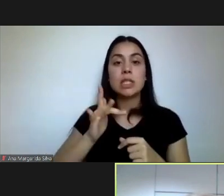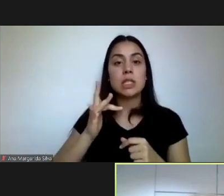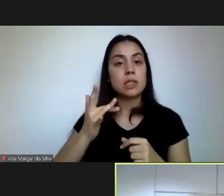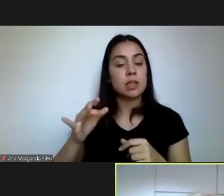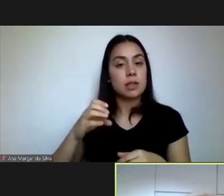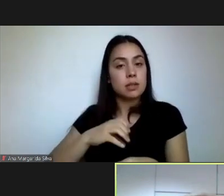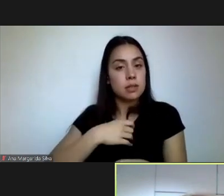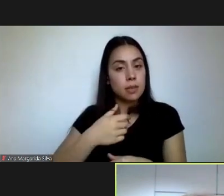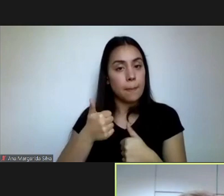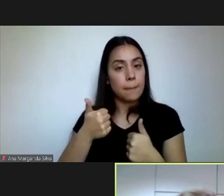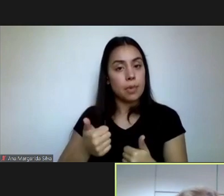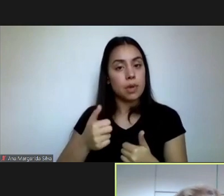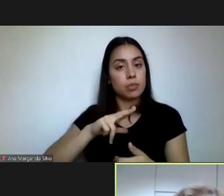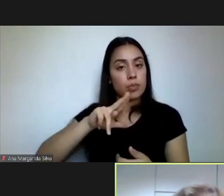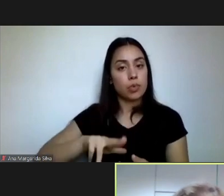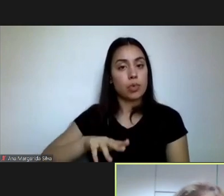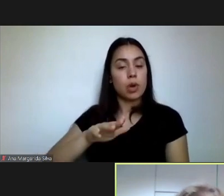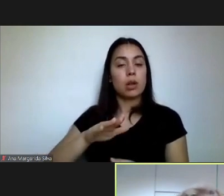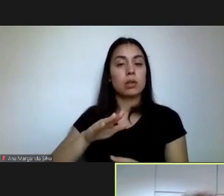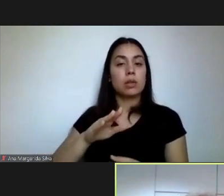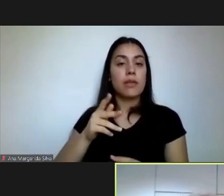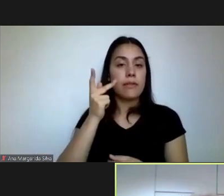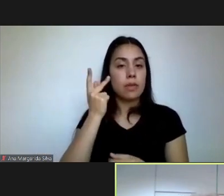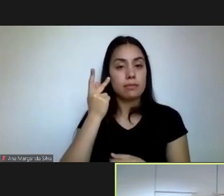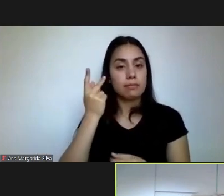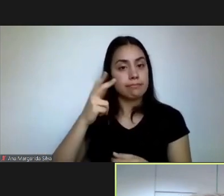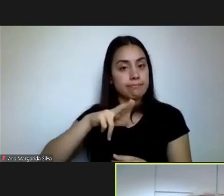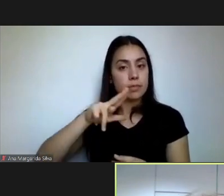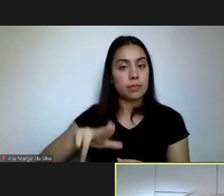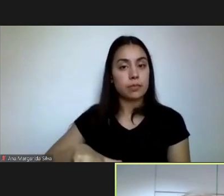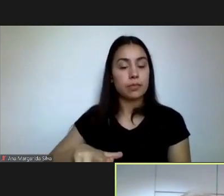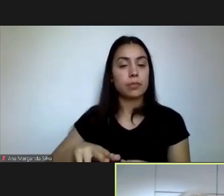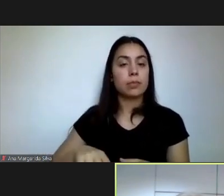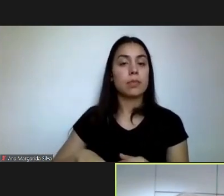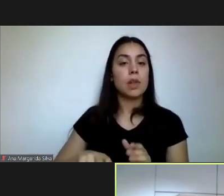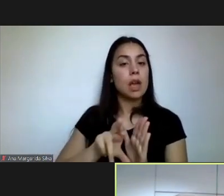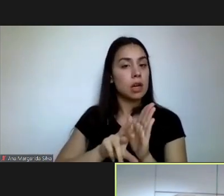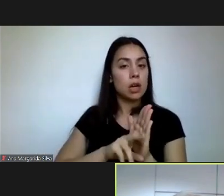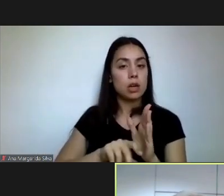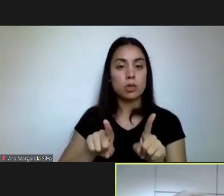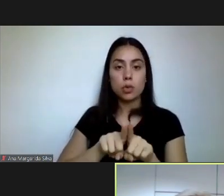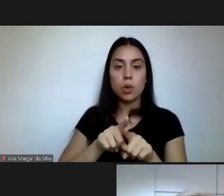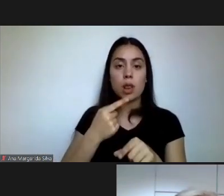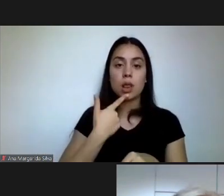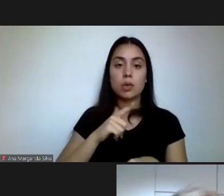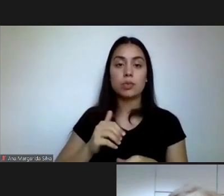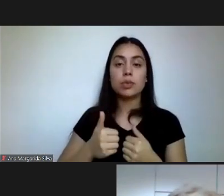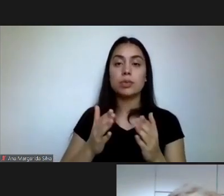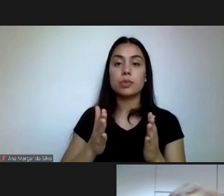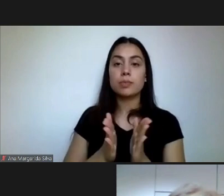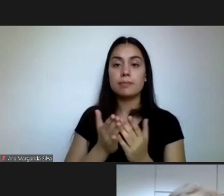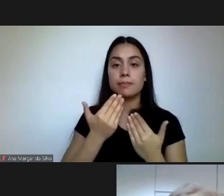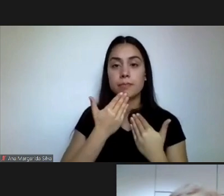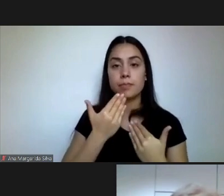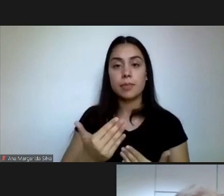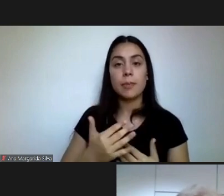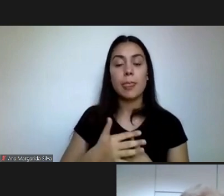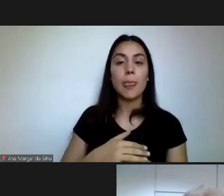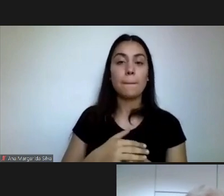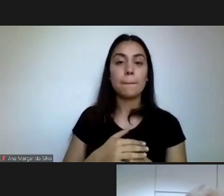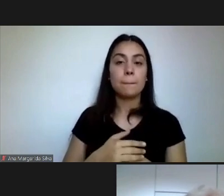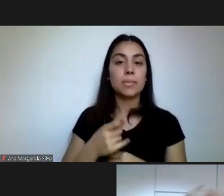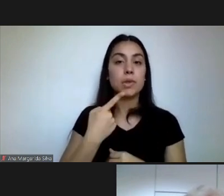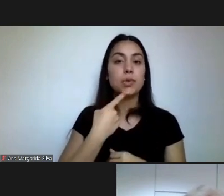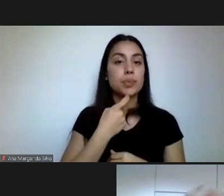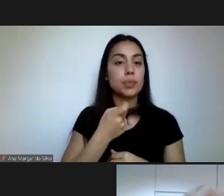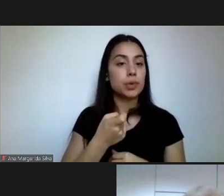imigrantes. São iguais, as medidas são iguais para todas as línguas. Ok, obrigada. Vou só fazer aqui ainda mais uma